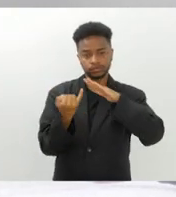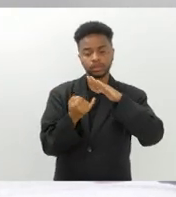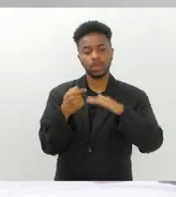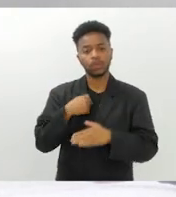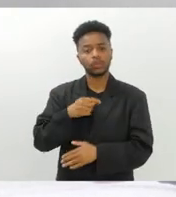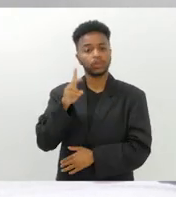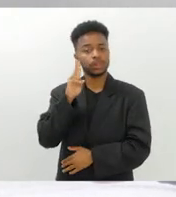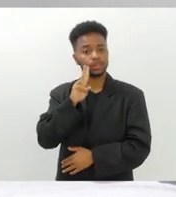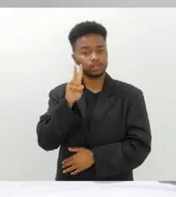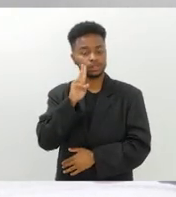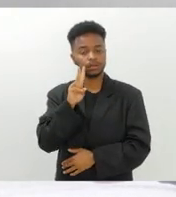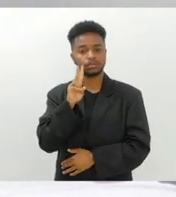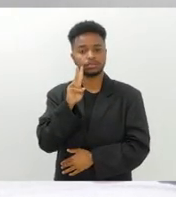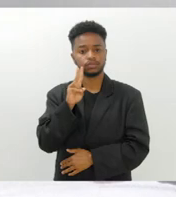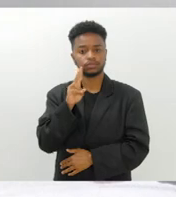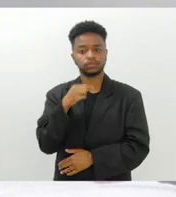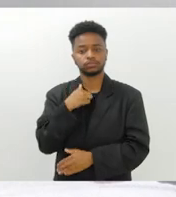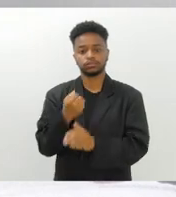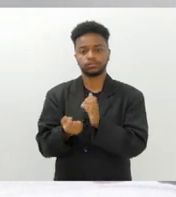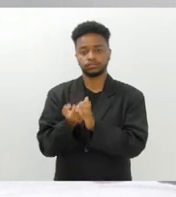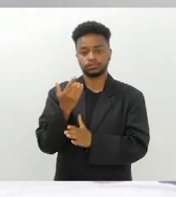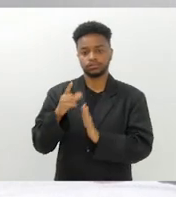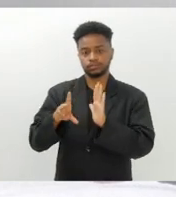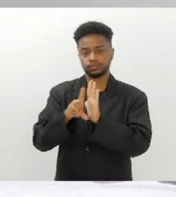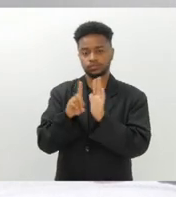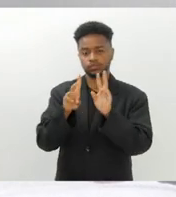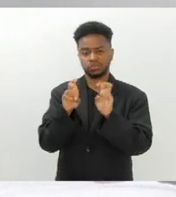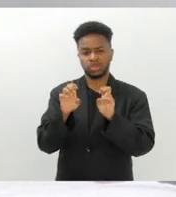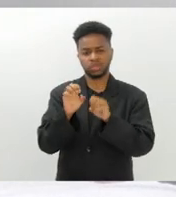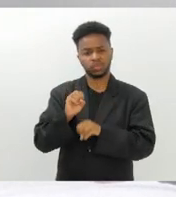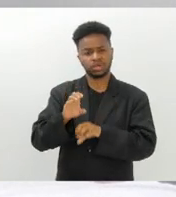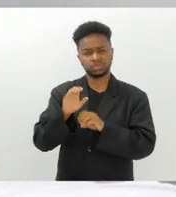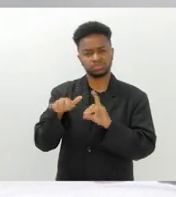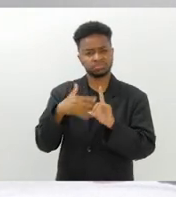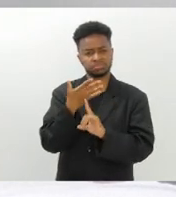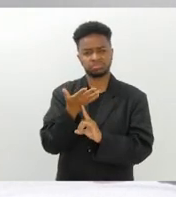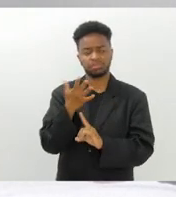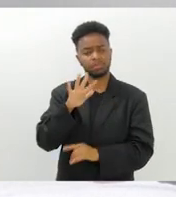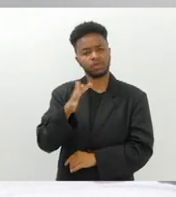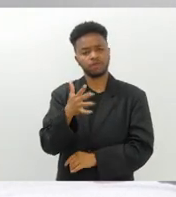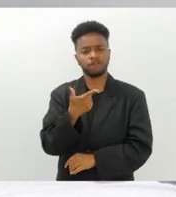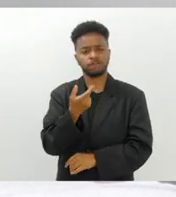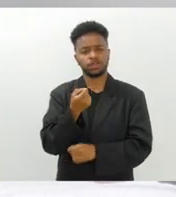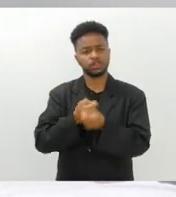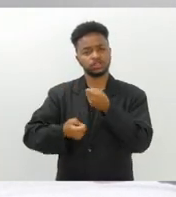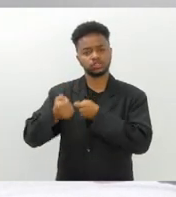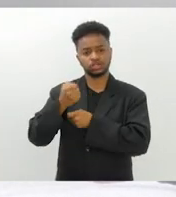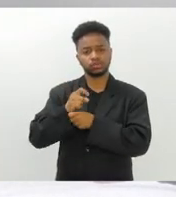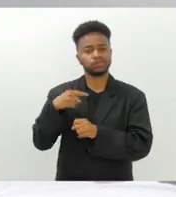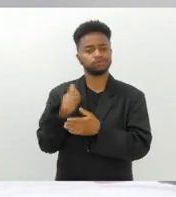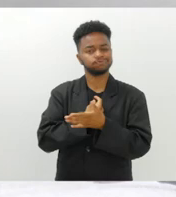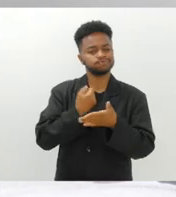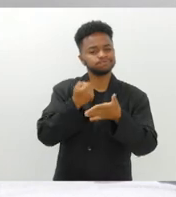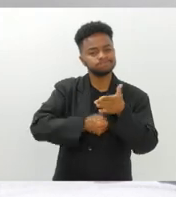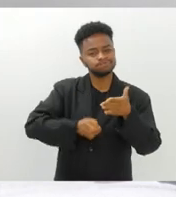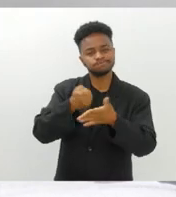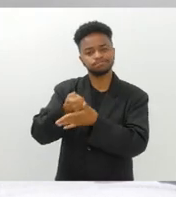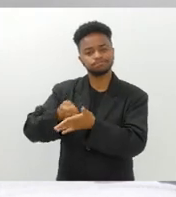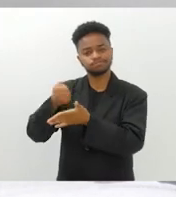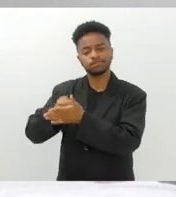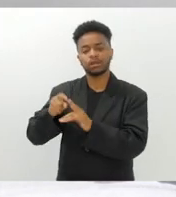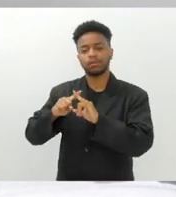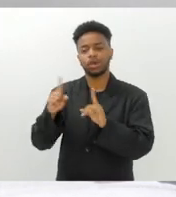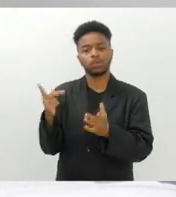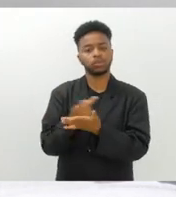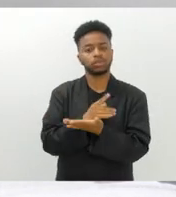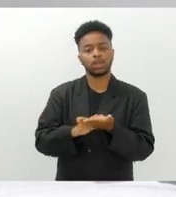lembro, eu fiz a lei da educação ambiental, deve ter uns 20 anos, e a gente brigava, nada acontecia. Aí